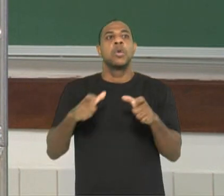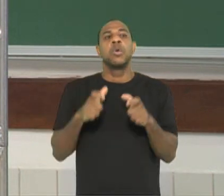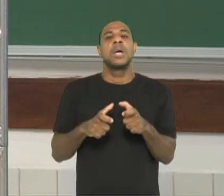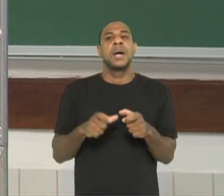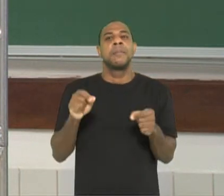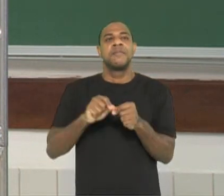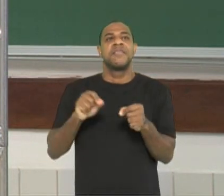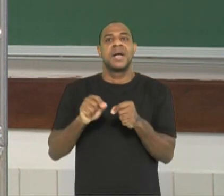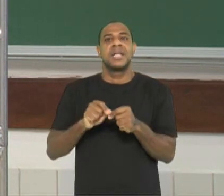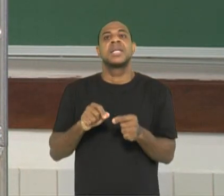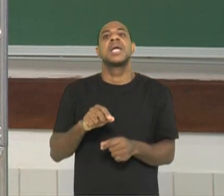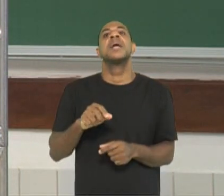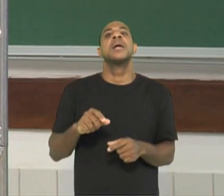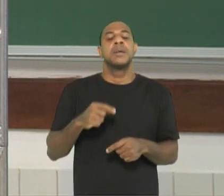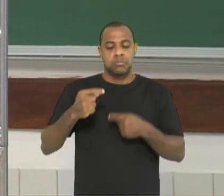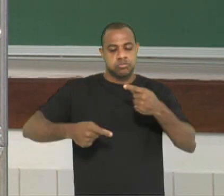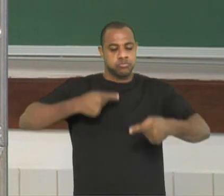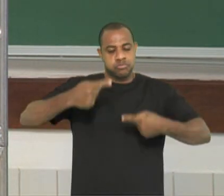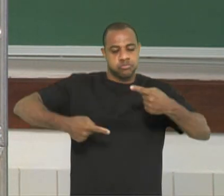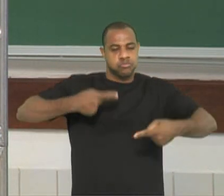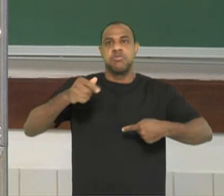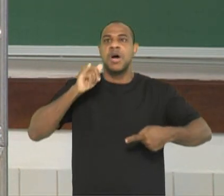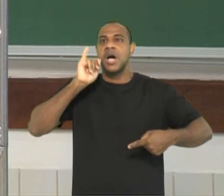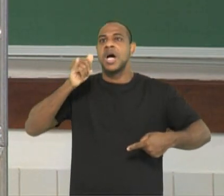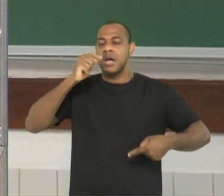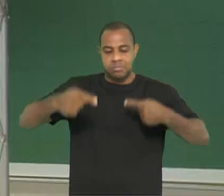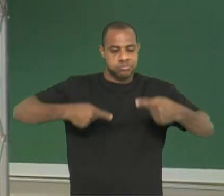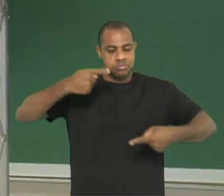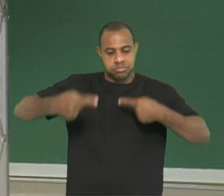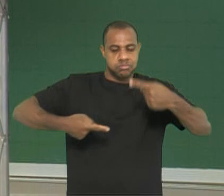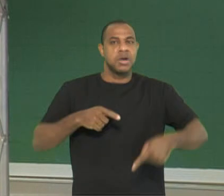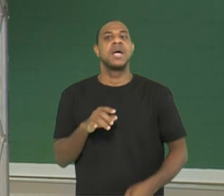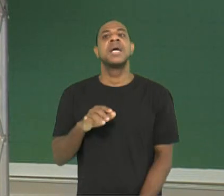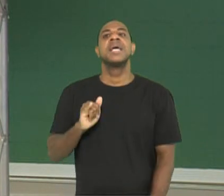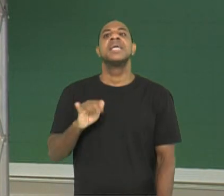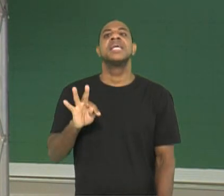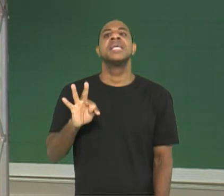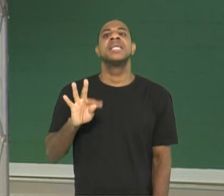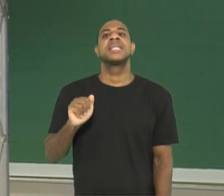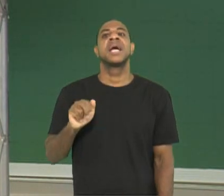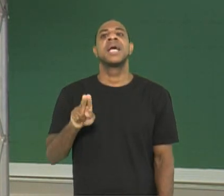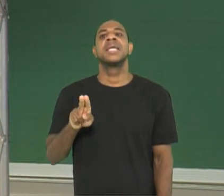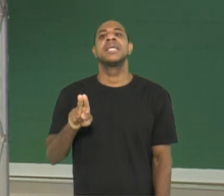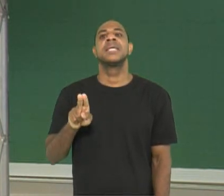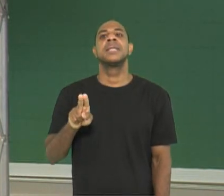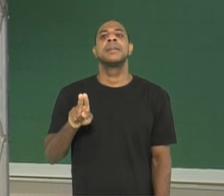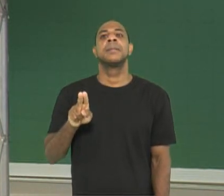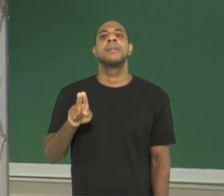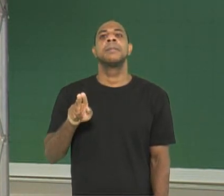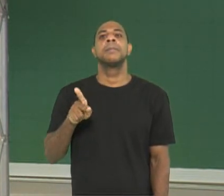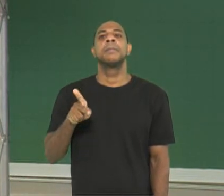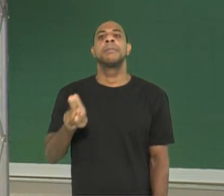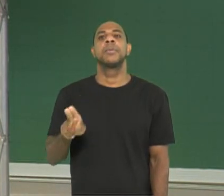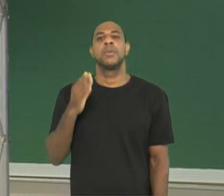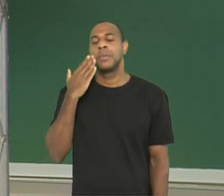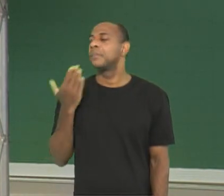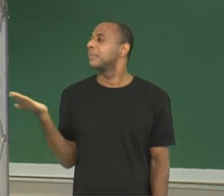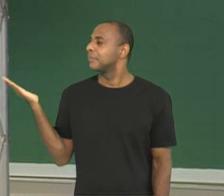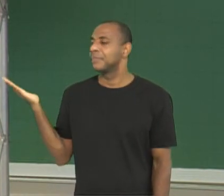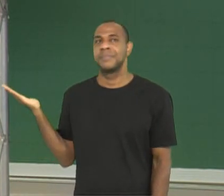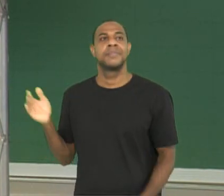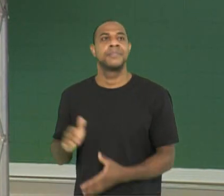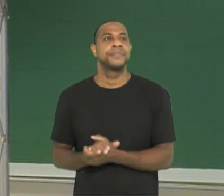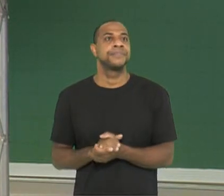para a instalação da usina hidrelétrica de Itaipu. E a importância disso é a gente perceber que o